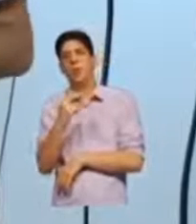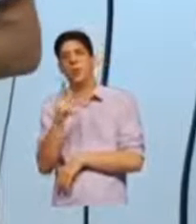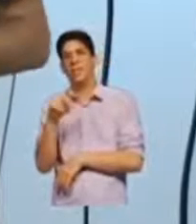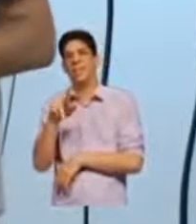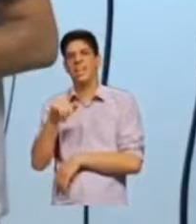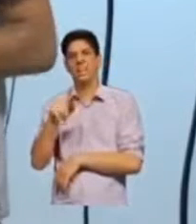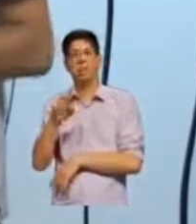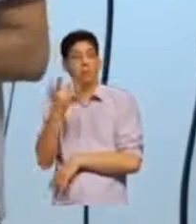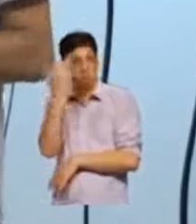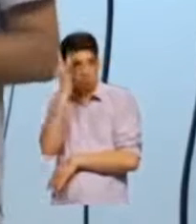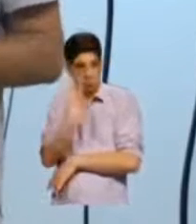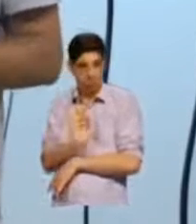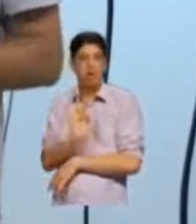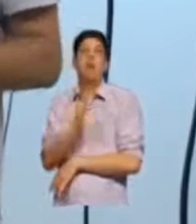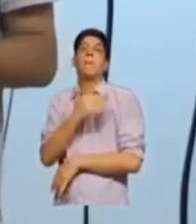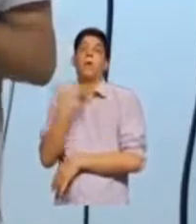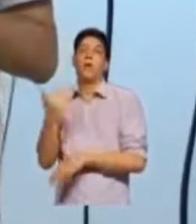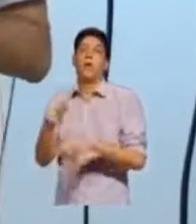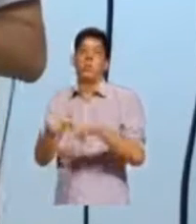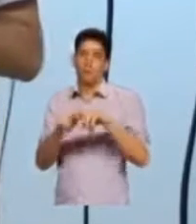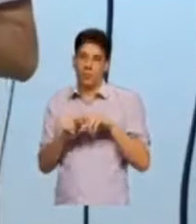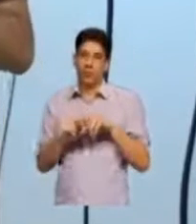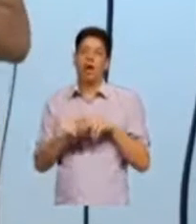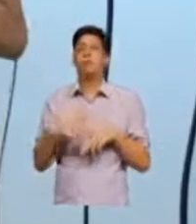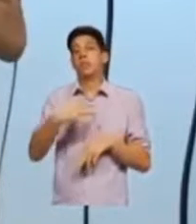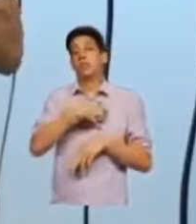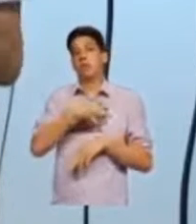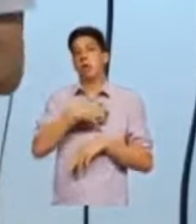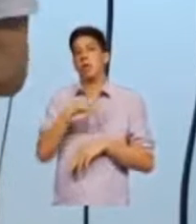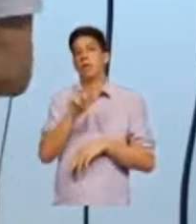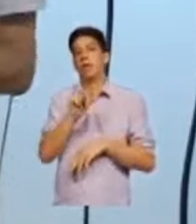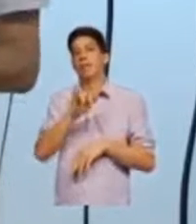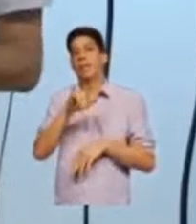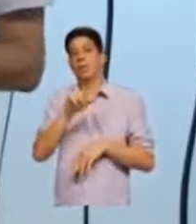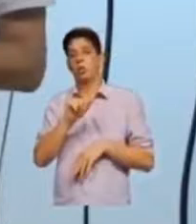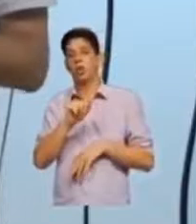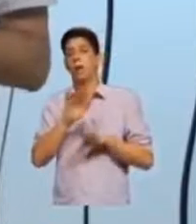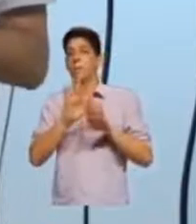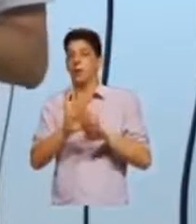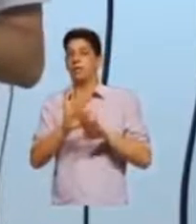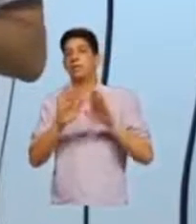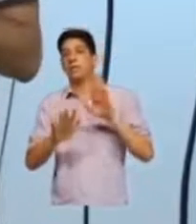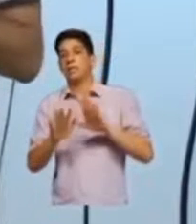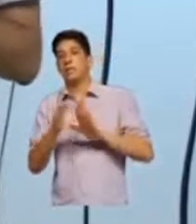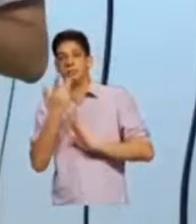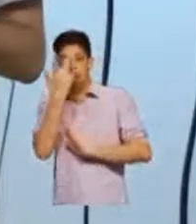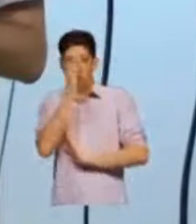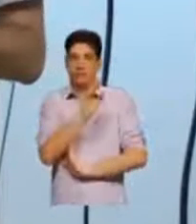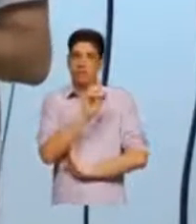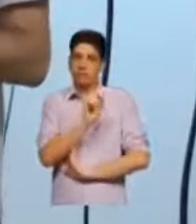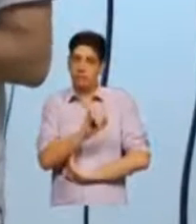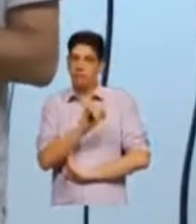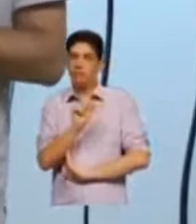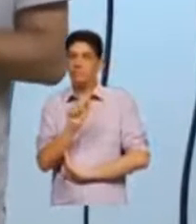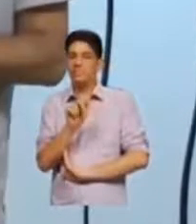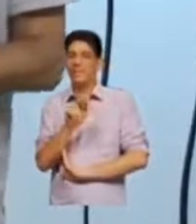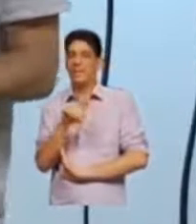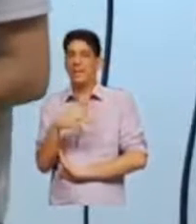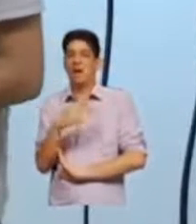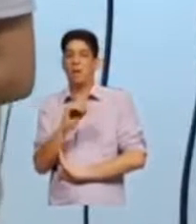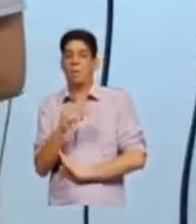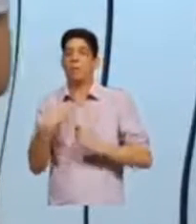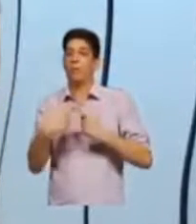ele morreu devido aos sintomas da varíola, mas não se sabe se foi varíola ou sarampo, que são parecidos e não tem